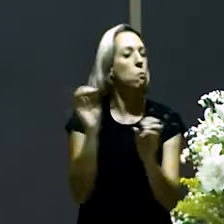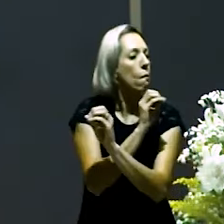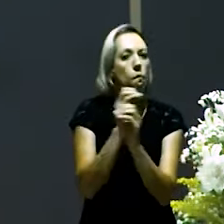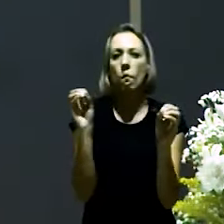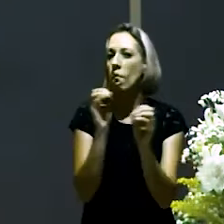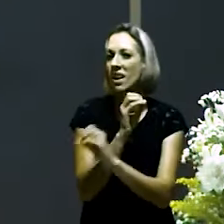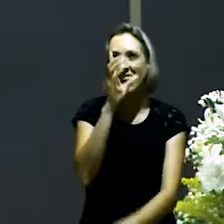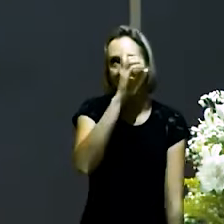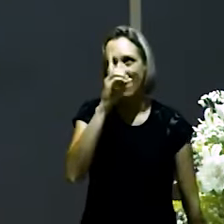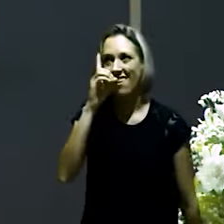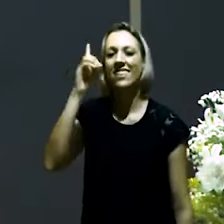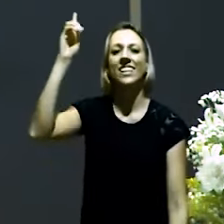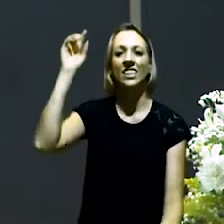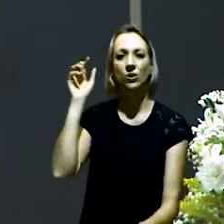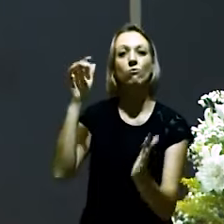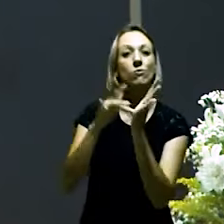é.